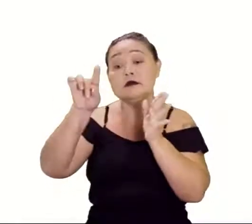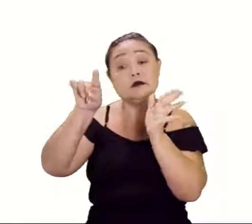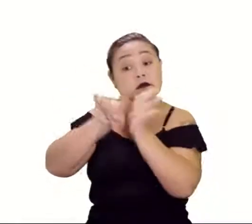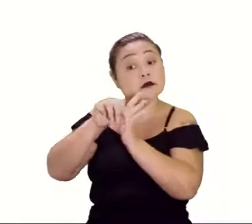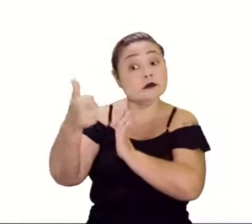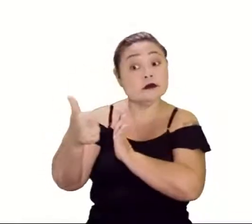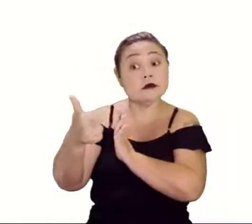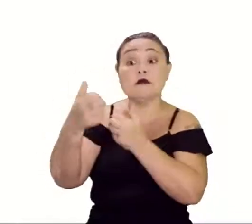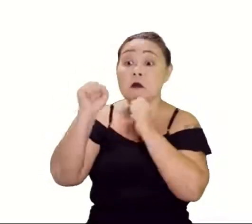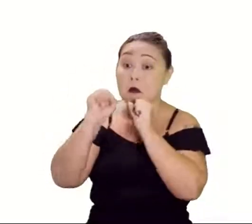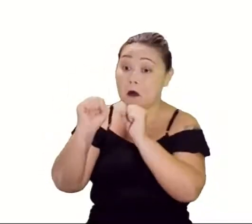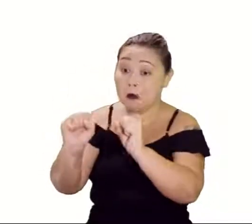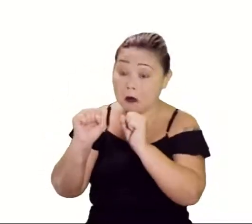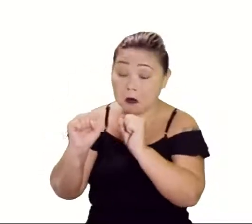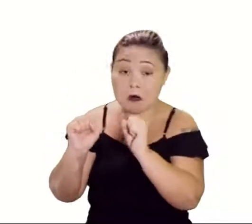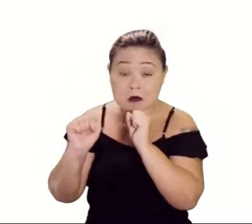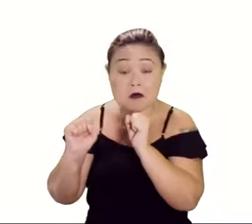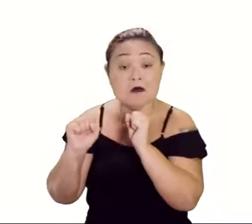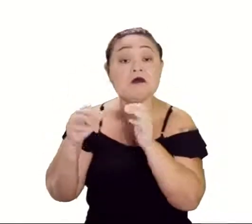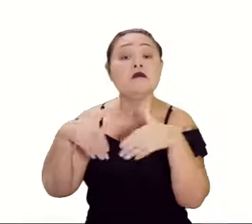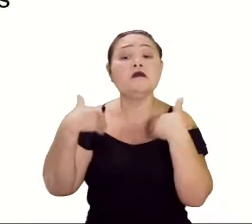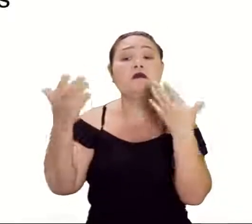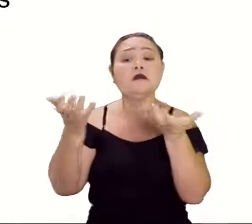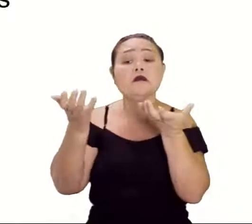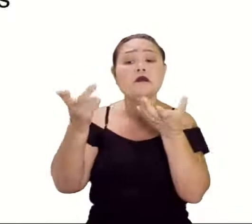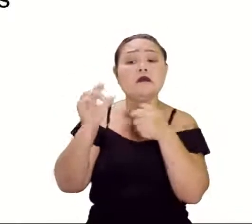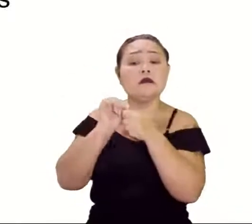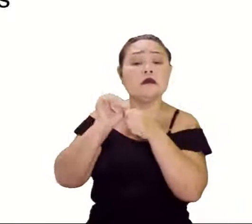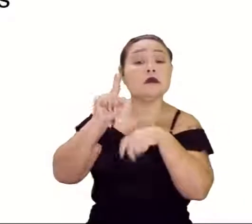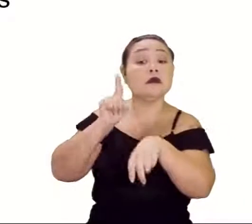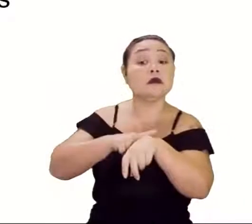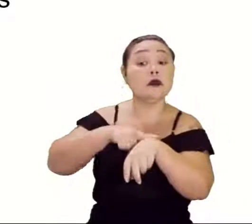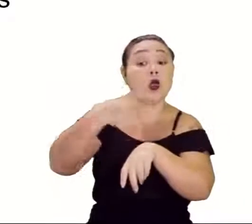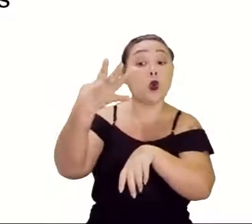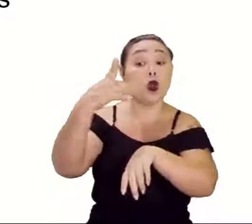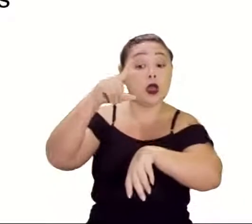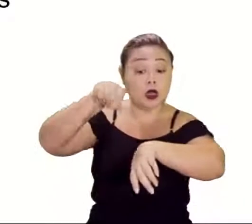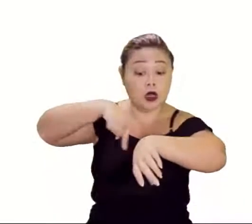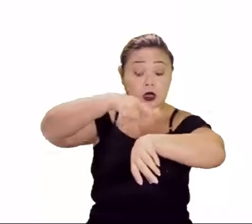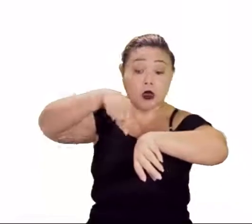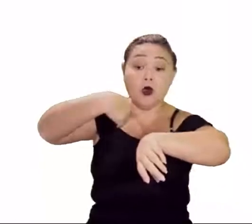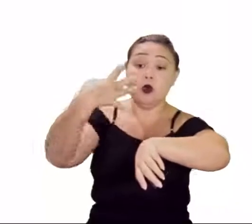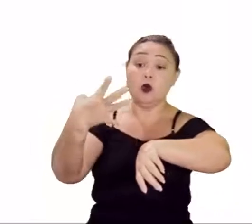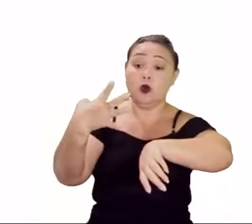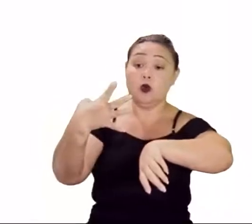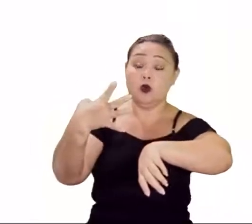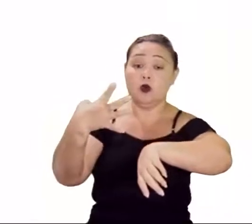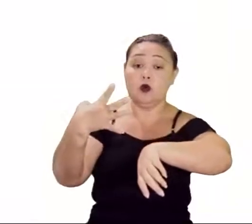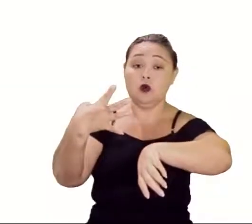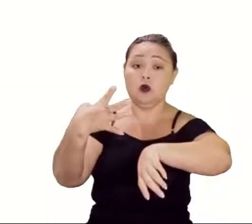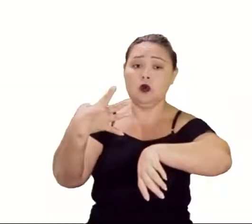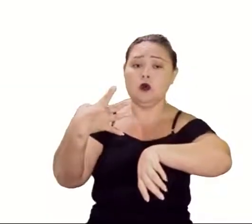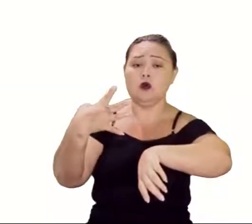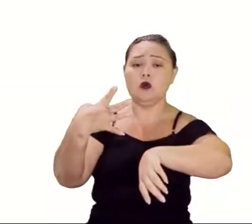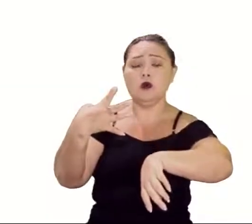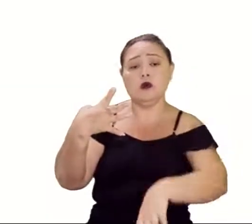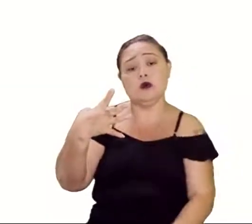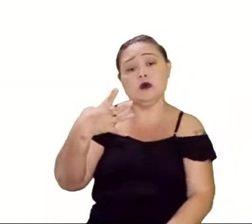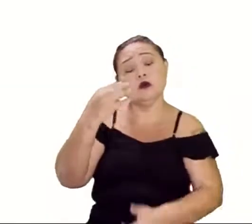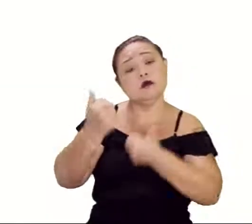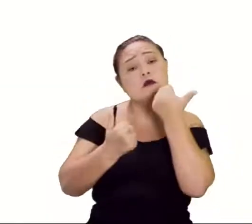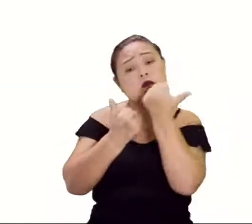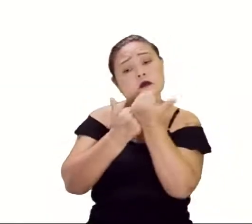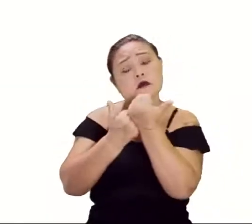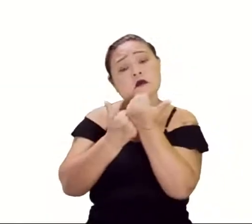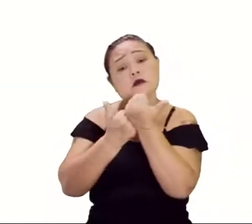1? Isso, posso, né? posso sim. Só que agora eu quero em que tempo? Em 4 4 horas. né? Então é só colocar no T? Isso, só